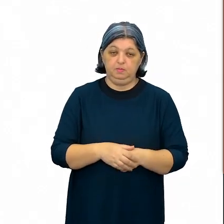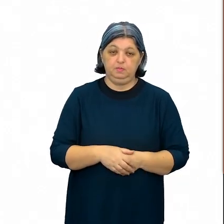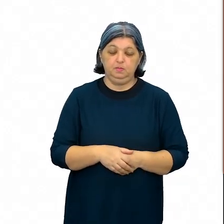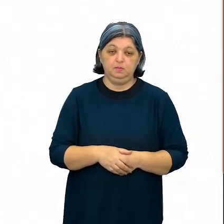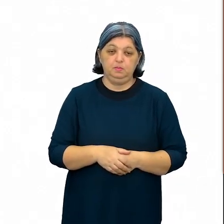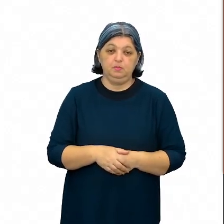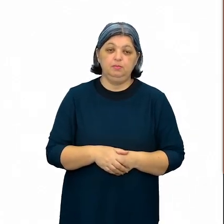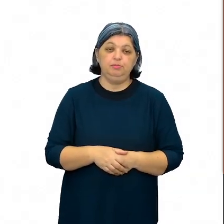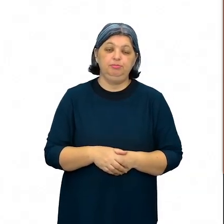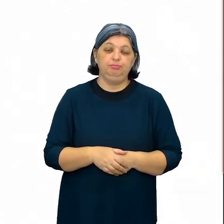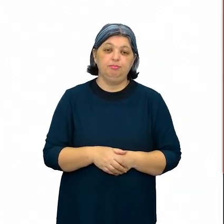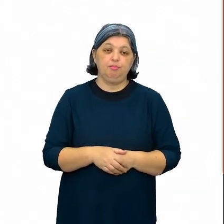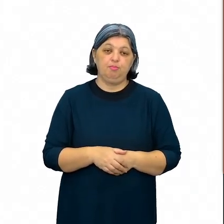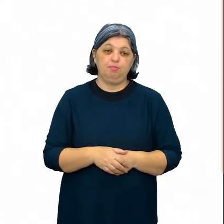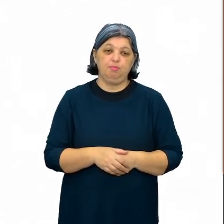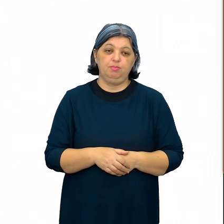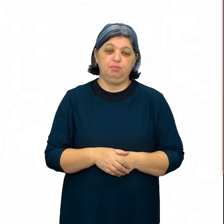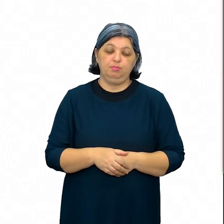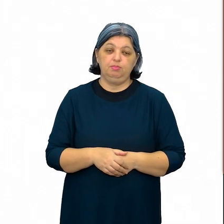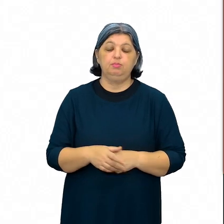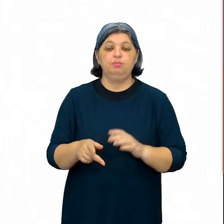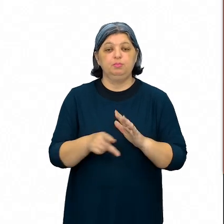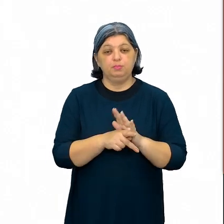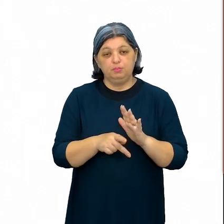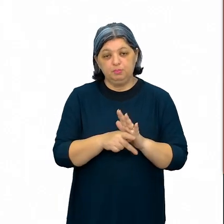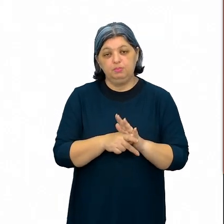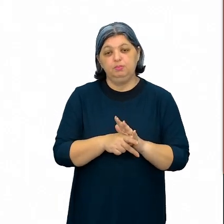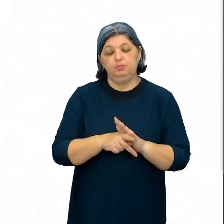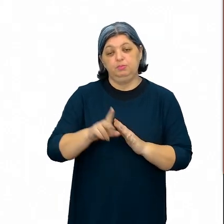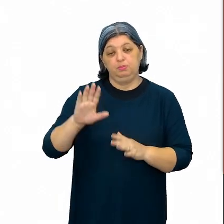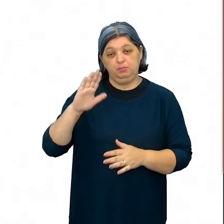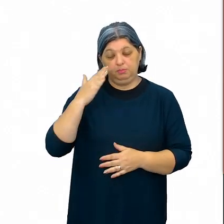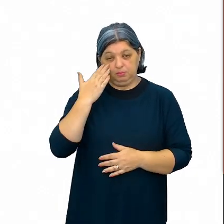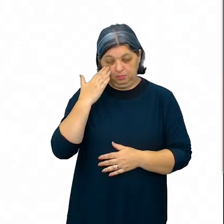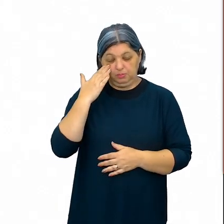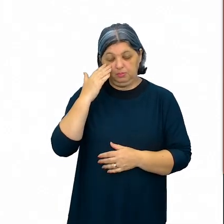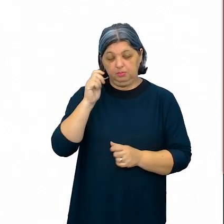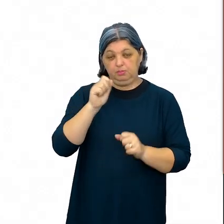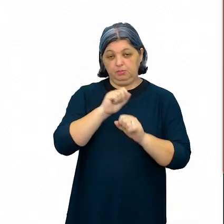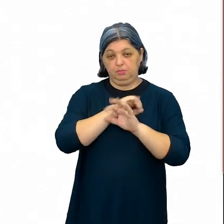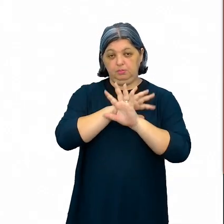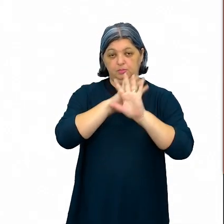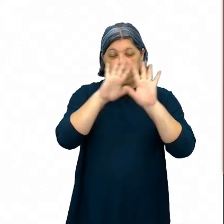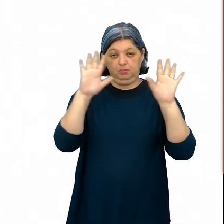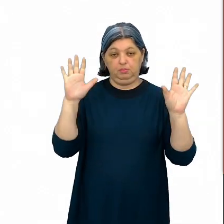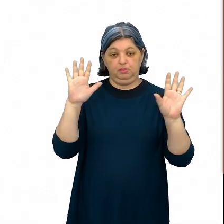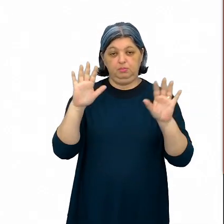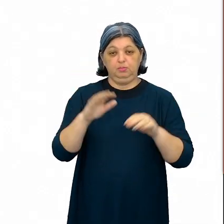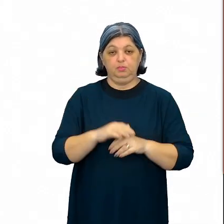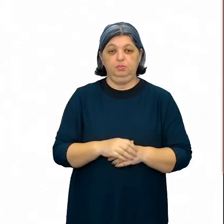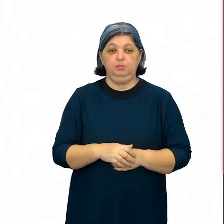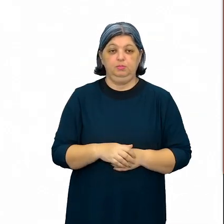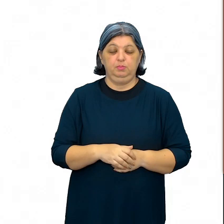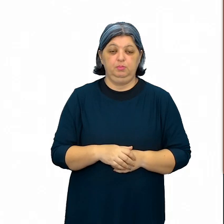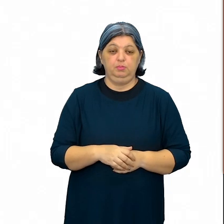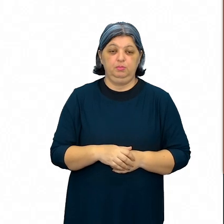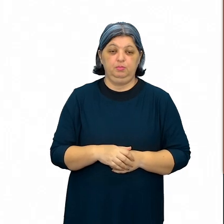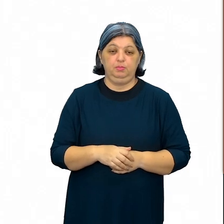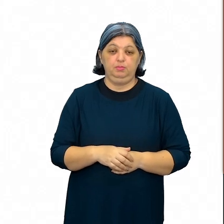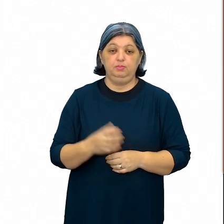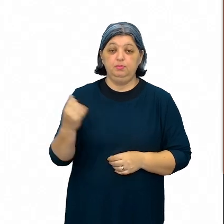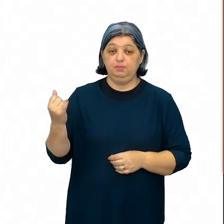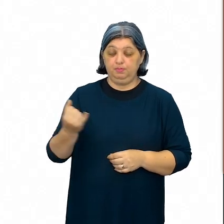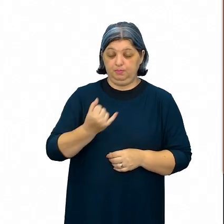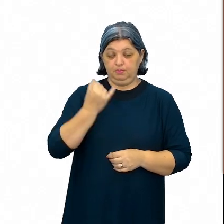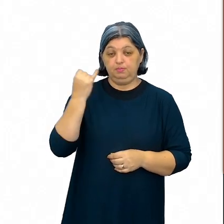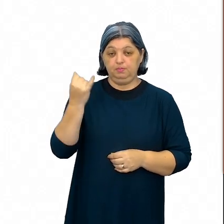venha a superfície e que a partir disso a gente entenda e o seu o seu a sua